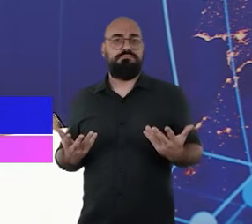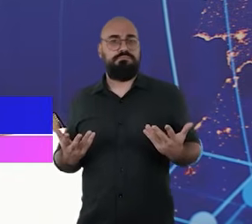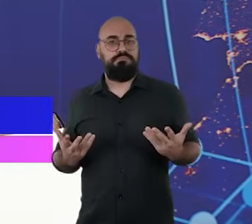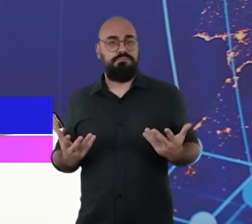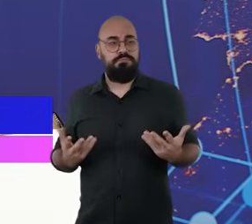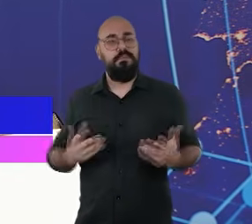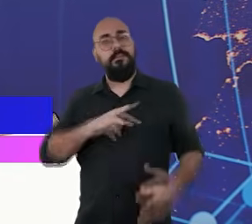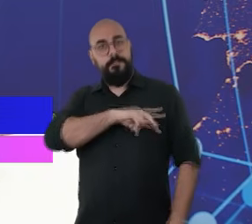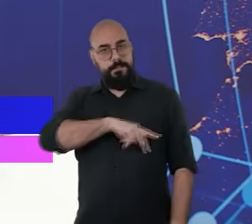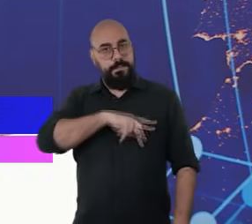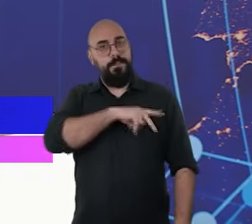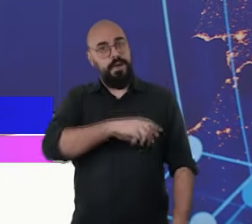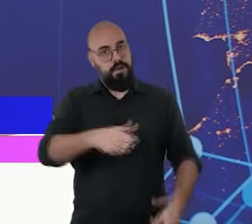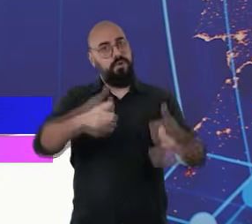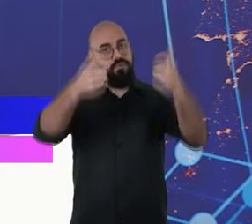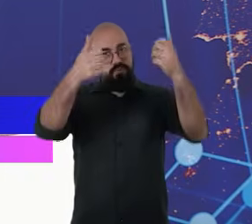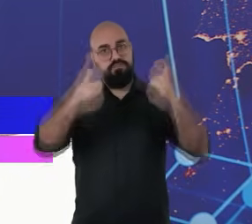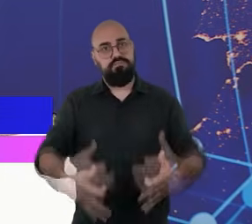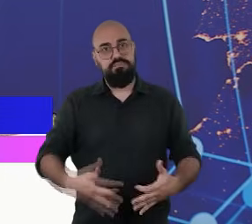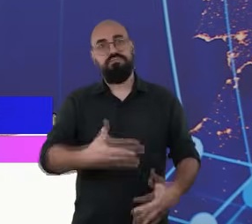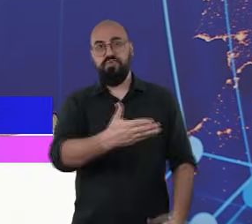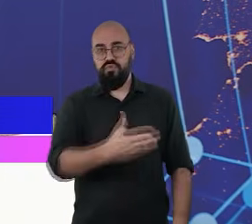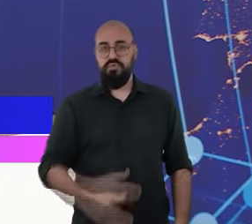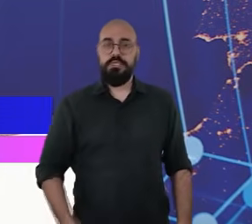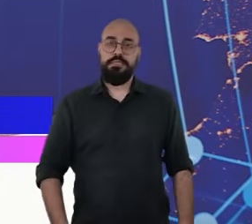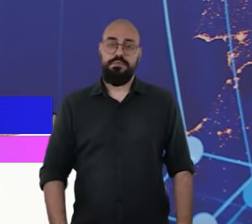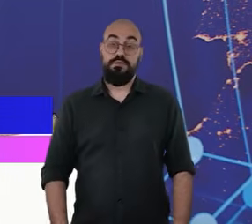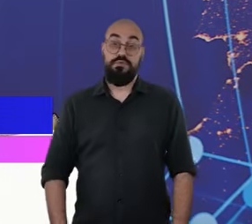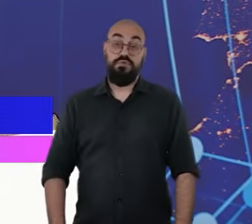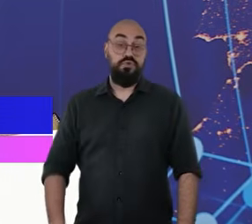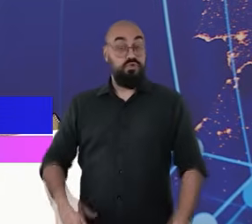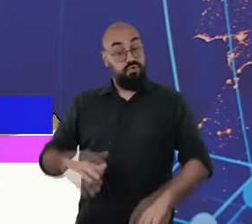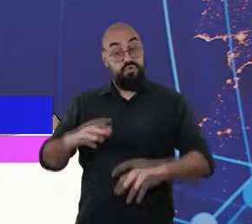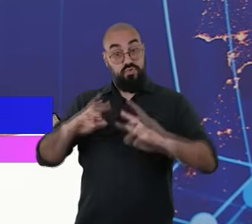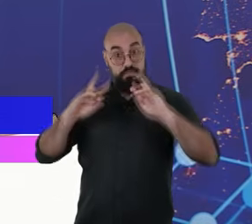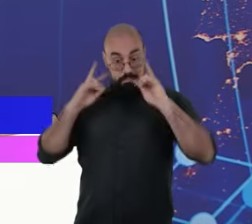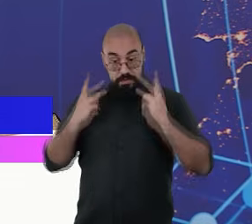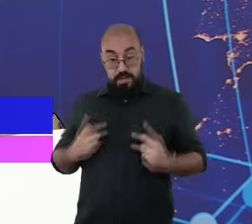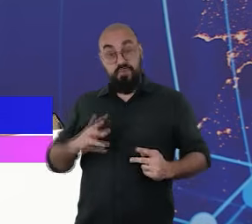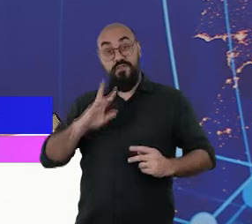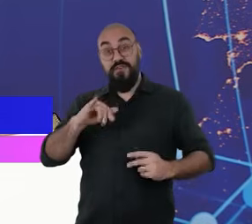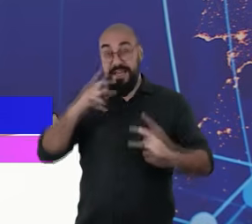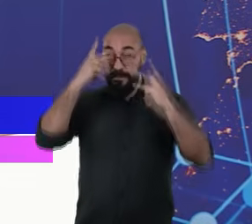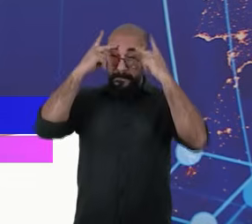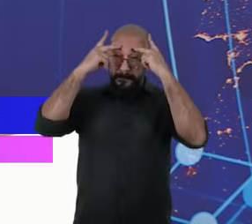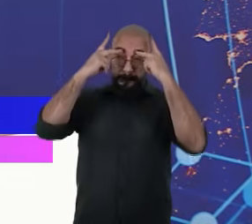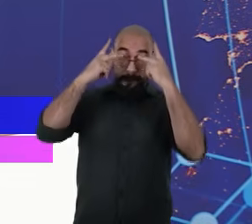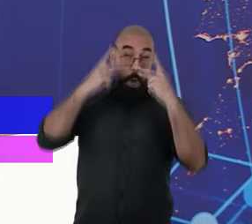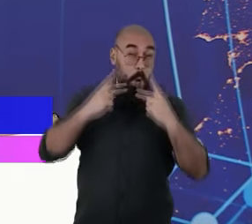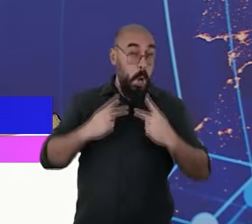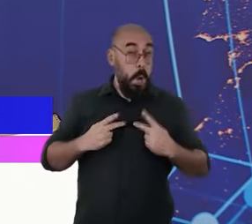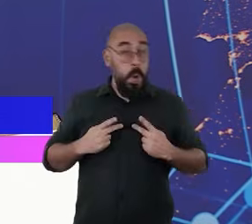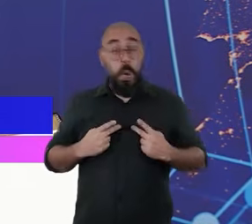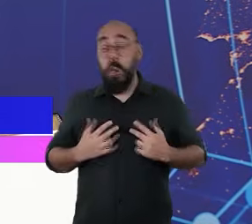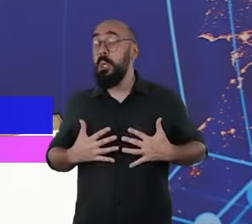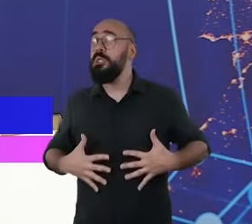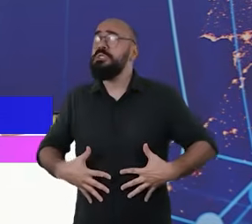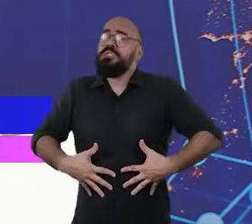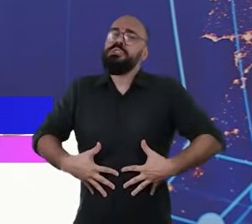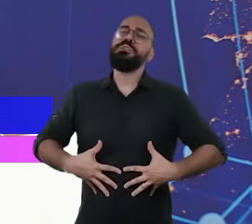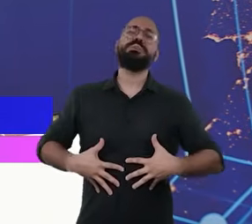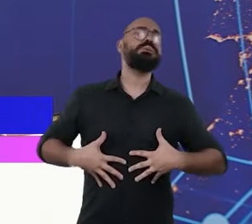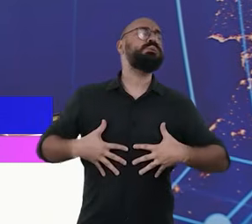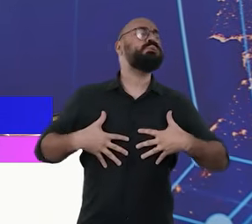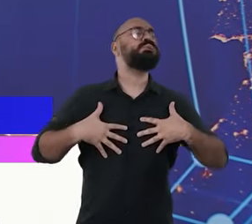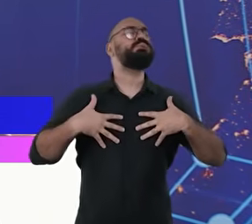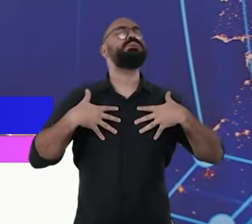nos momentos finais da história, o ser humano vai ser tão egoísta, que ele vai estar tão cheio de si mesmo, que não tem espaço